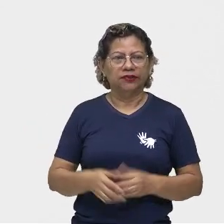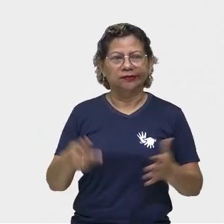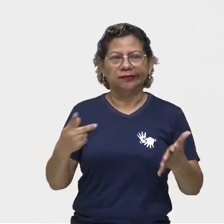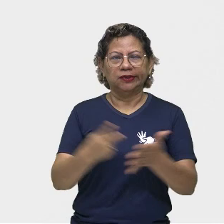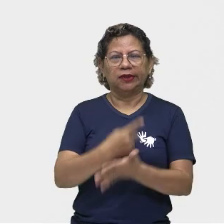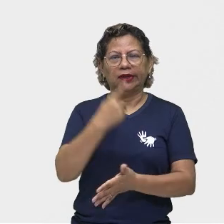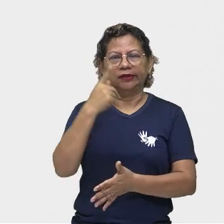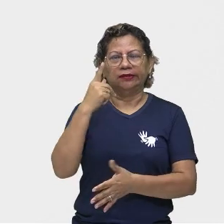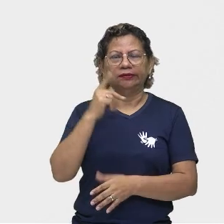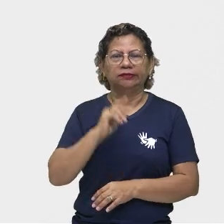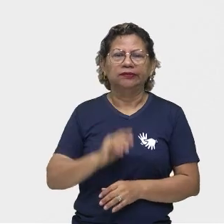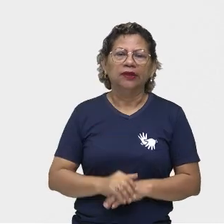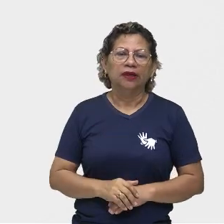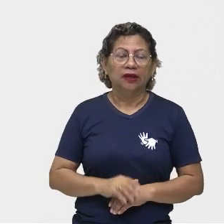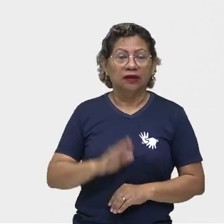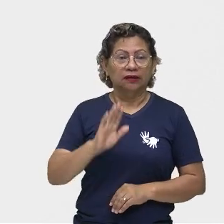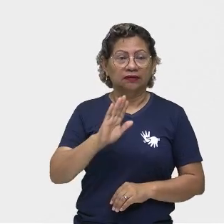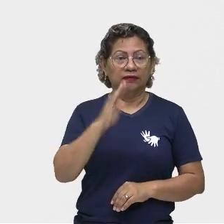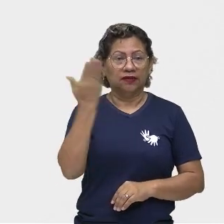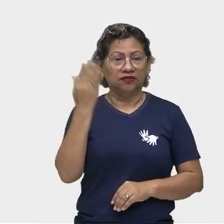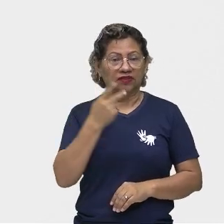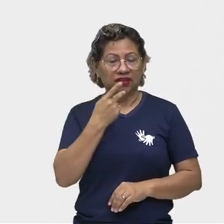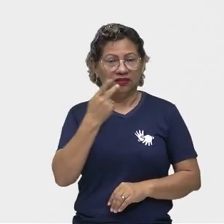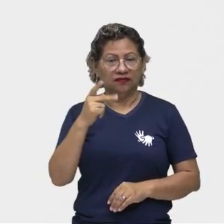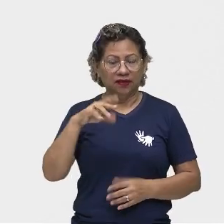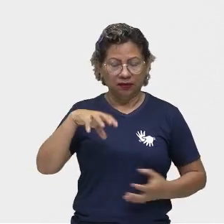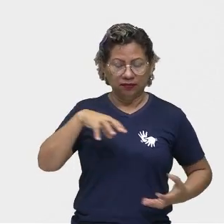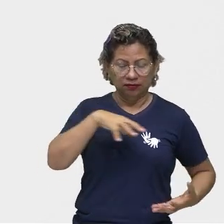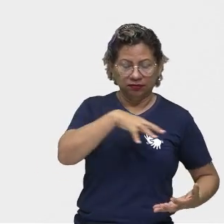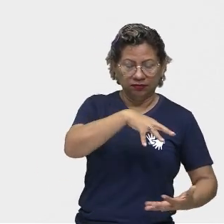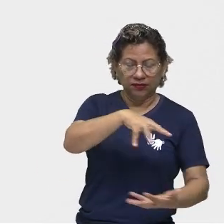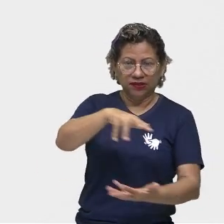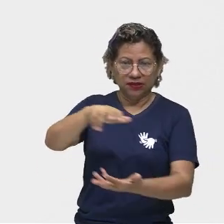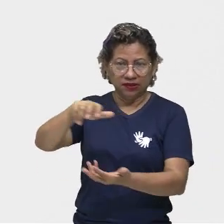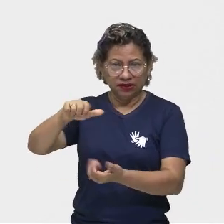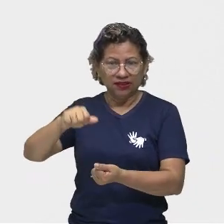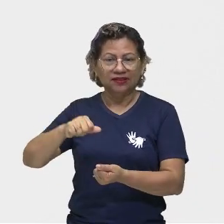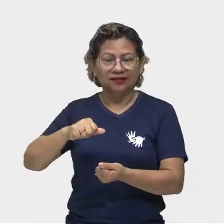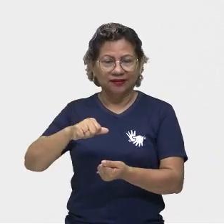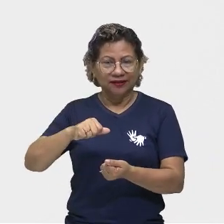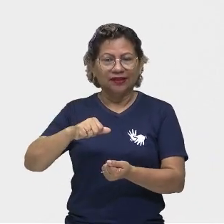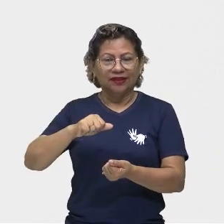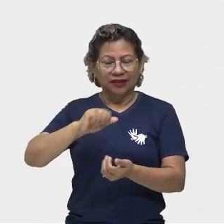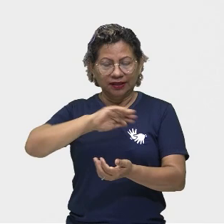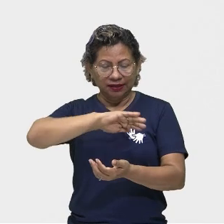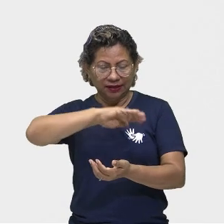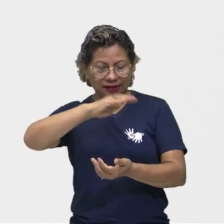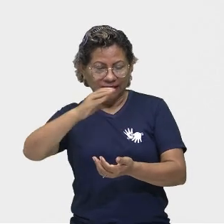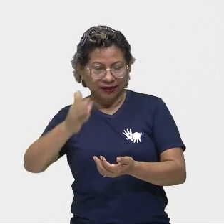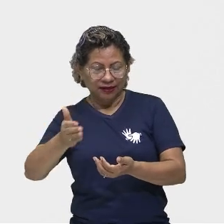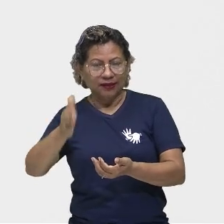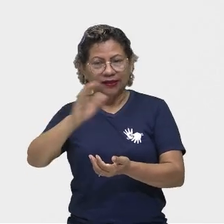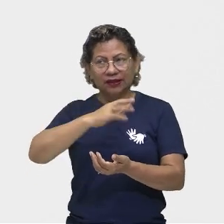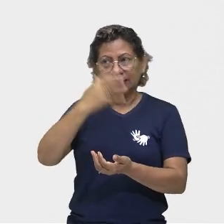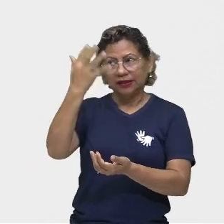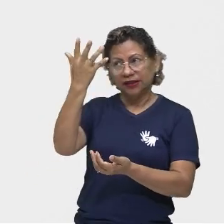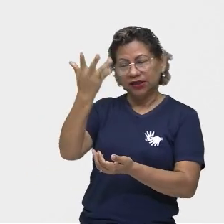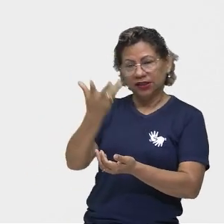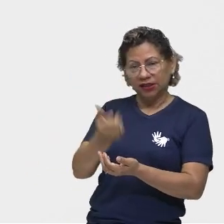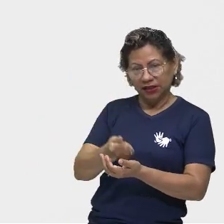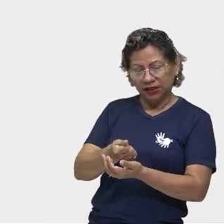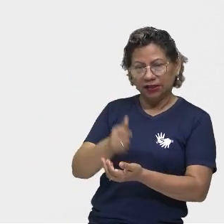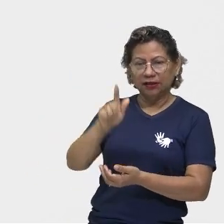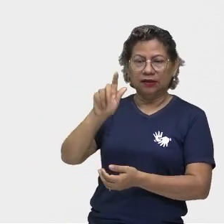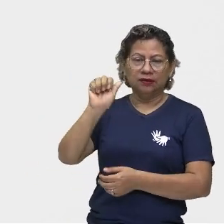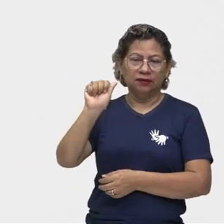falsa. Quando a gente fala do efeito estufa, a gente fala ali daqueles gases que são gerados, como o gás carbônico. Ele